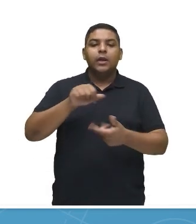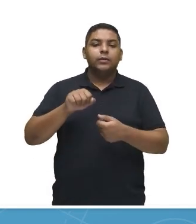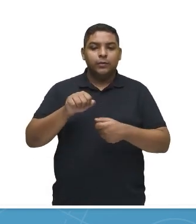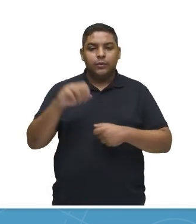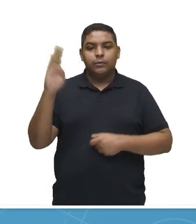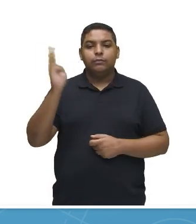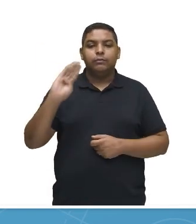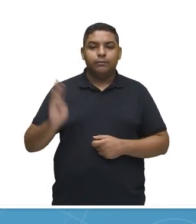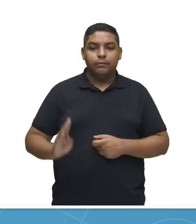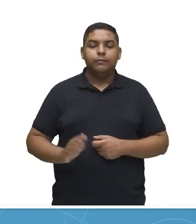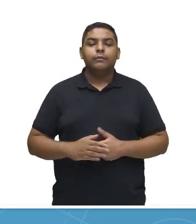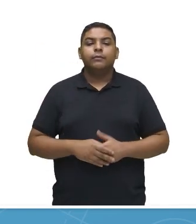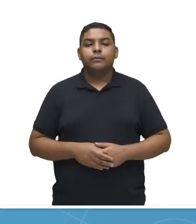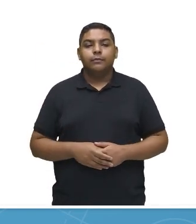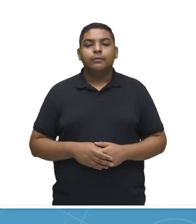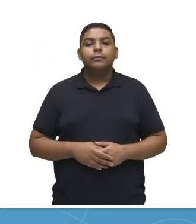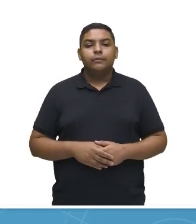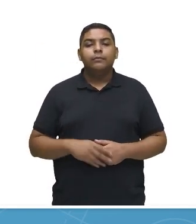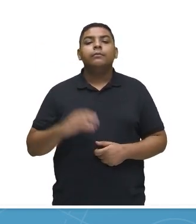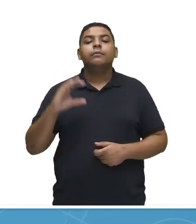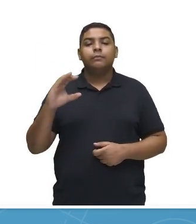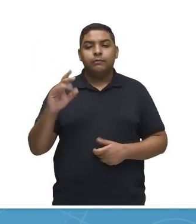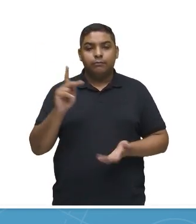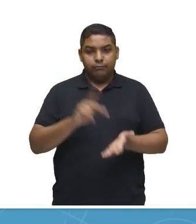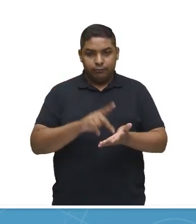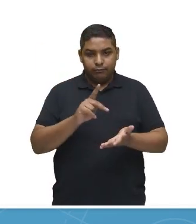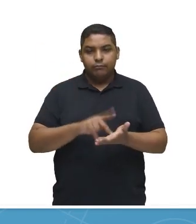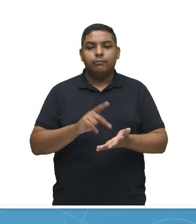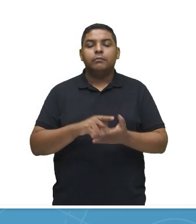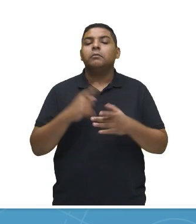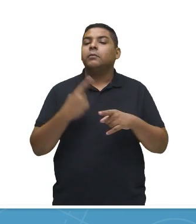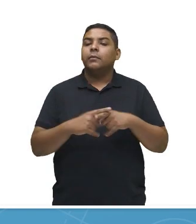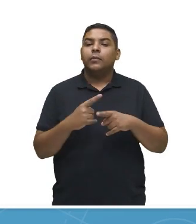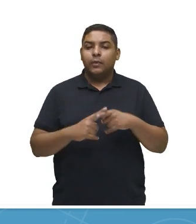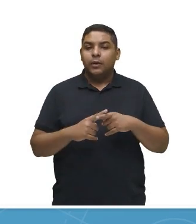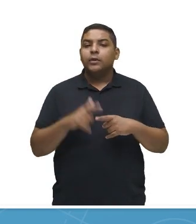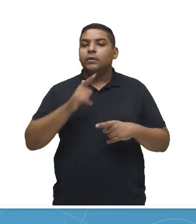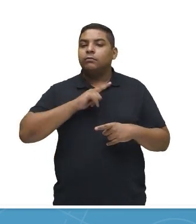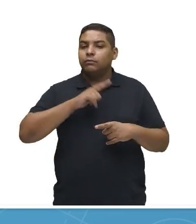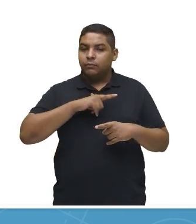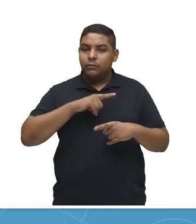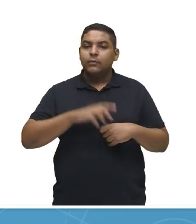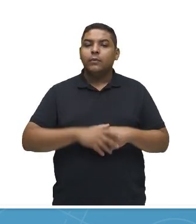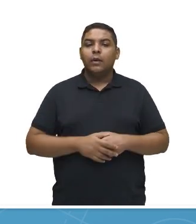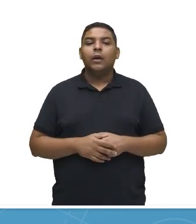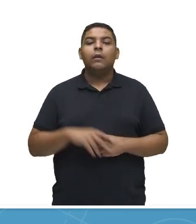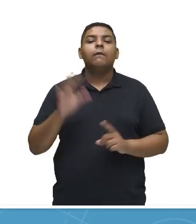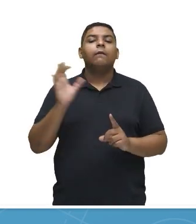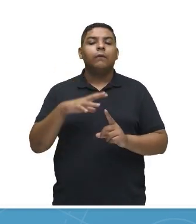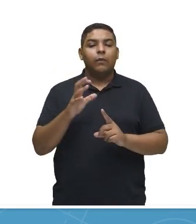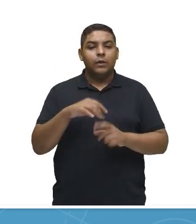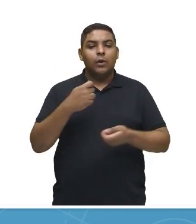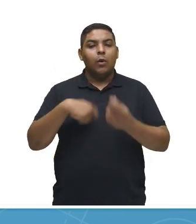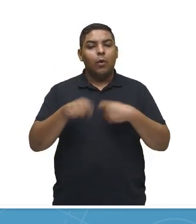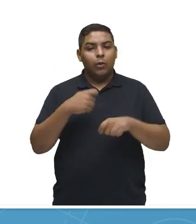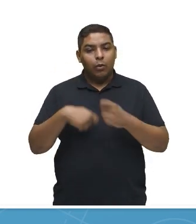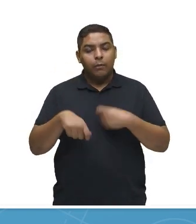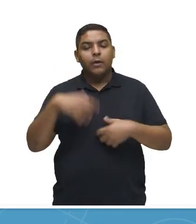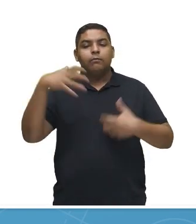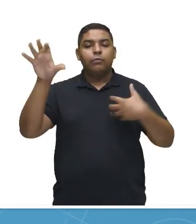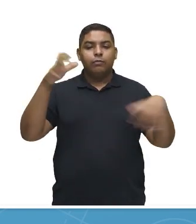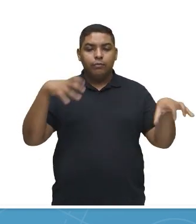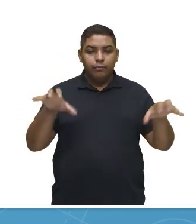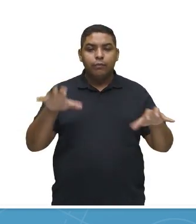letra C é verdadeira porque cidades globais são muito urbanizadas e exercem influência econômica em várias partes do mundo. E a letra